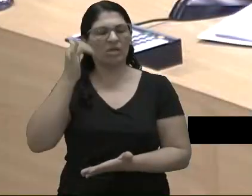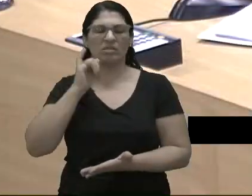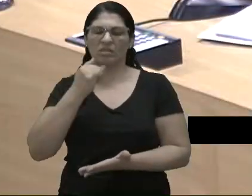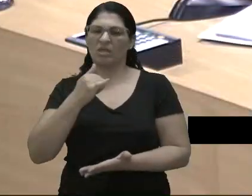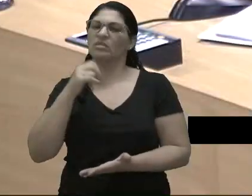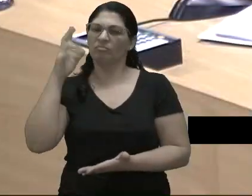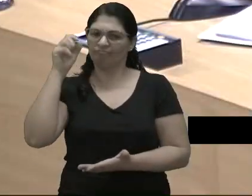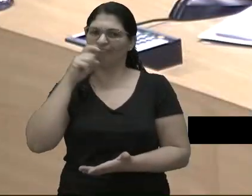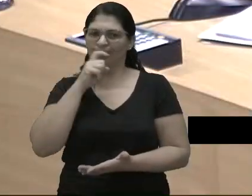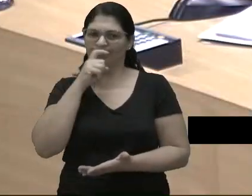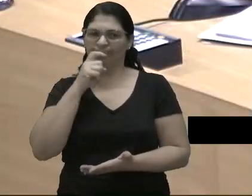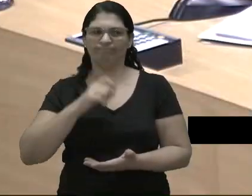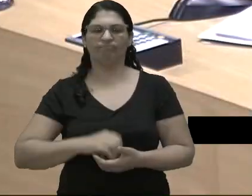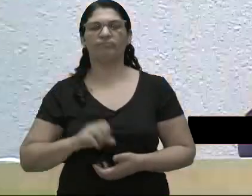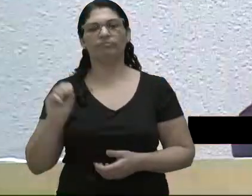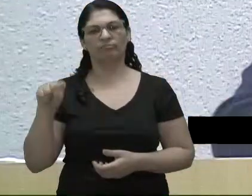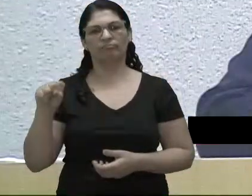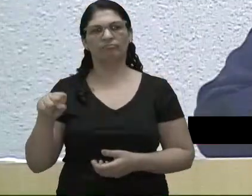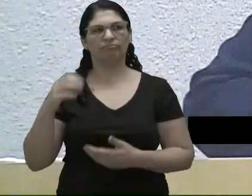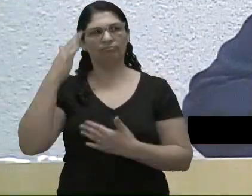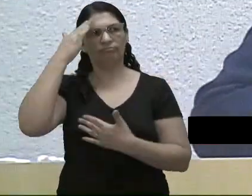Sim. Tá, obrigado.